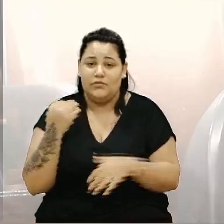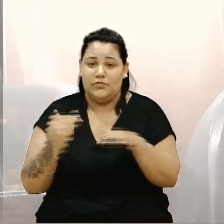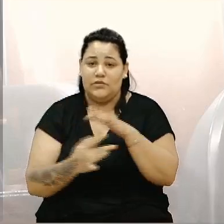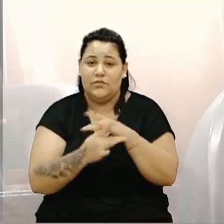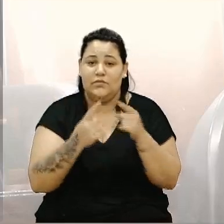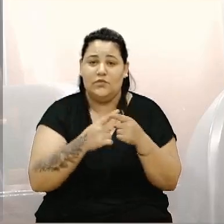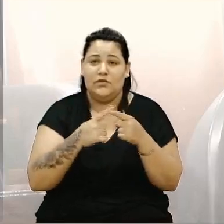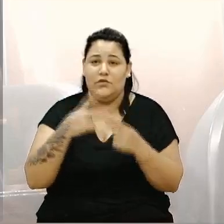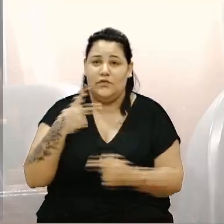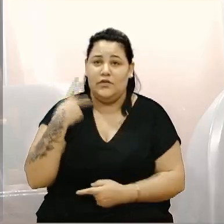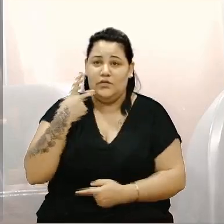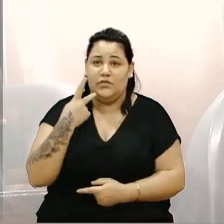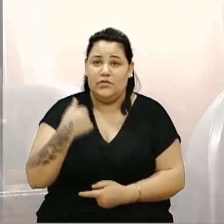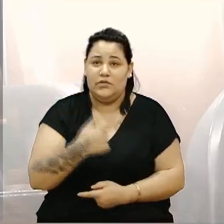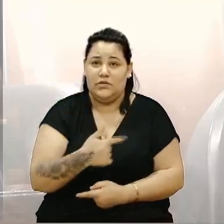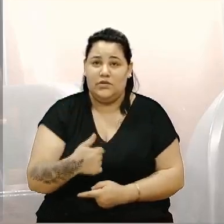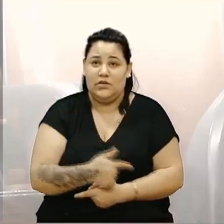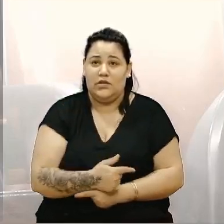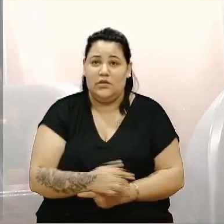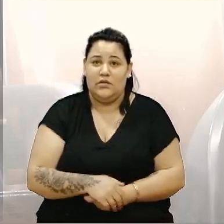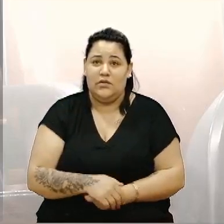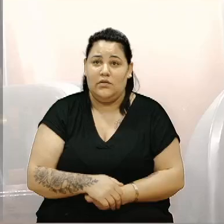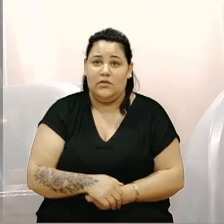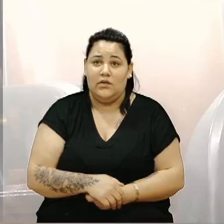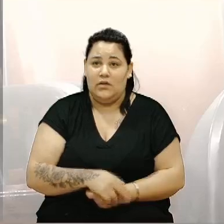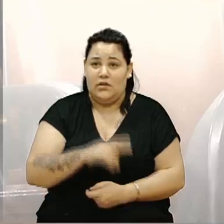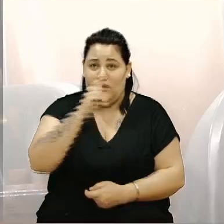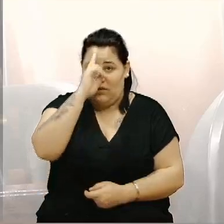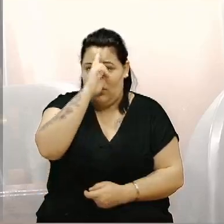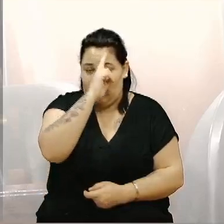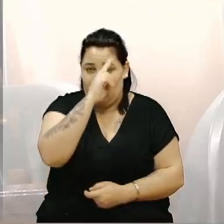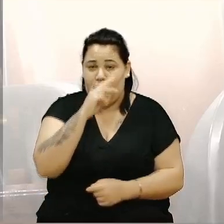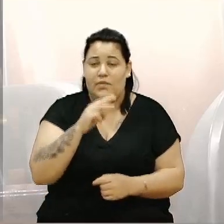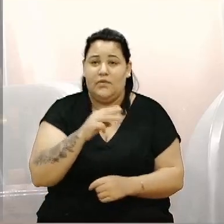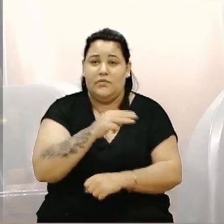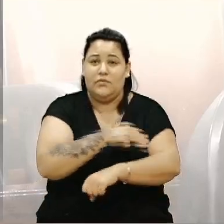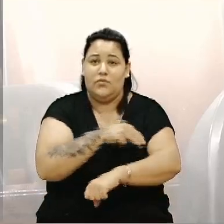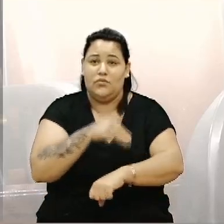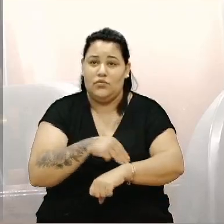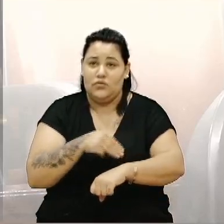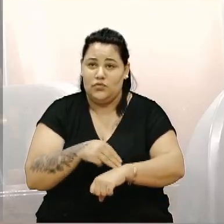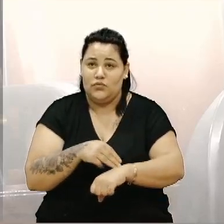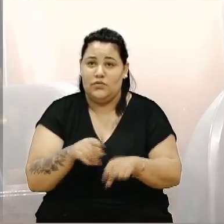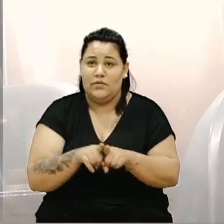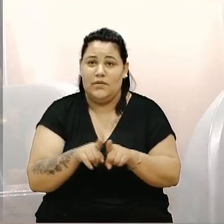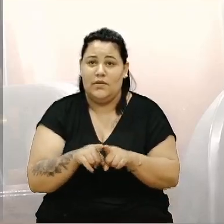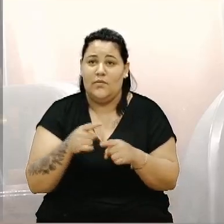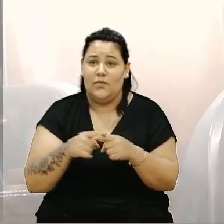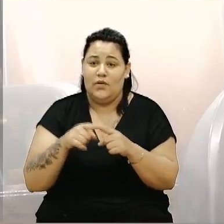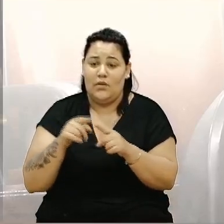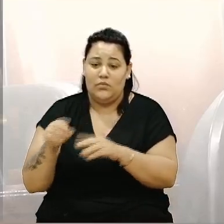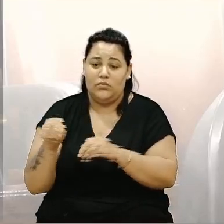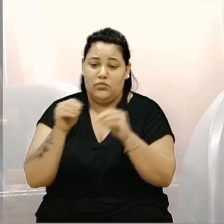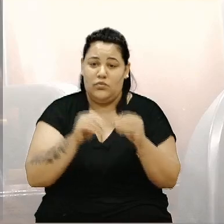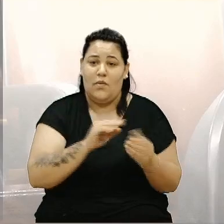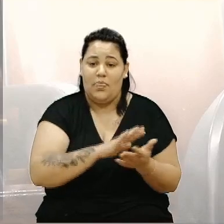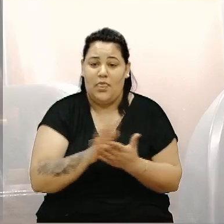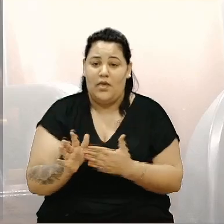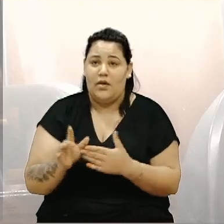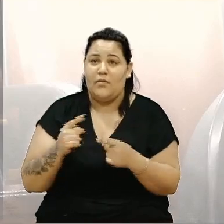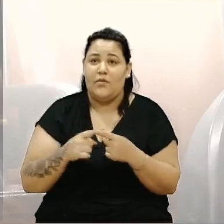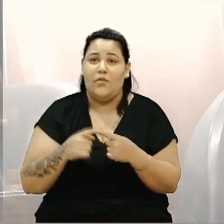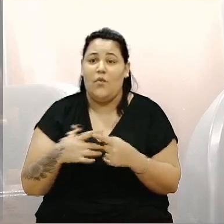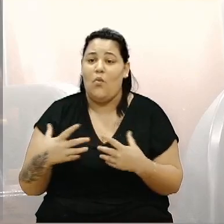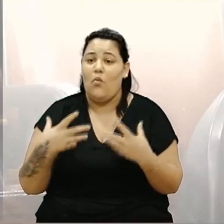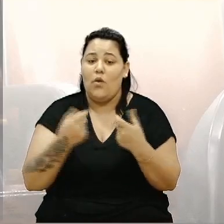Zanquim ontem pegou um Uber, a Uber era de Mussum, porque veio dessa tragédia. E quantas pessoas virão aqui para a nossa cidade? A